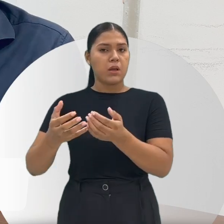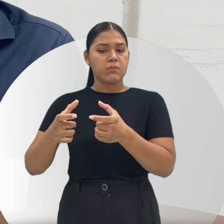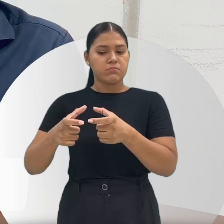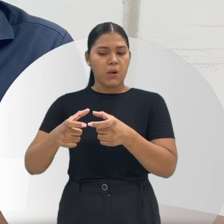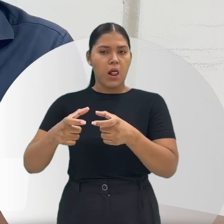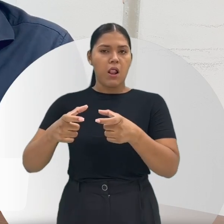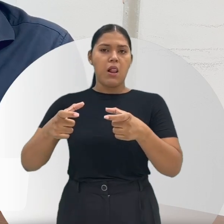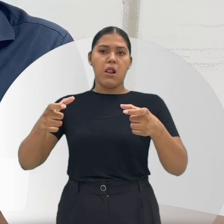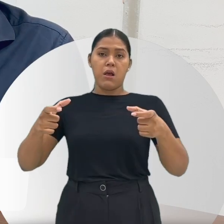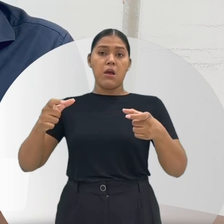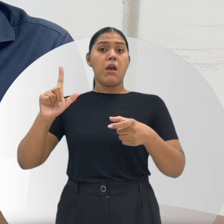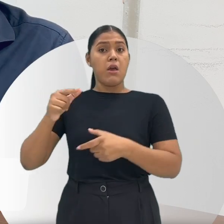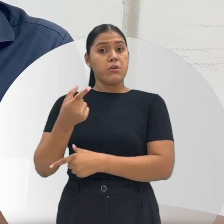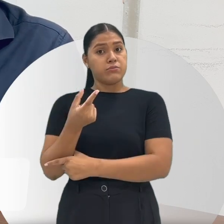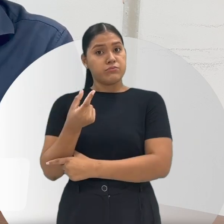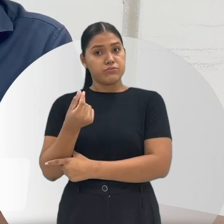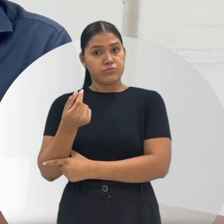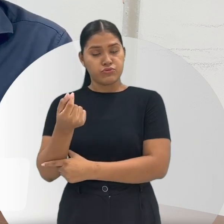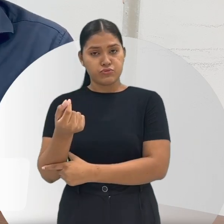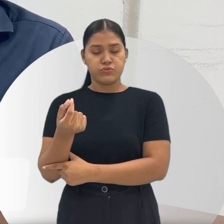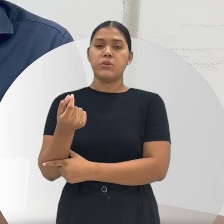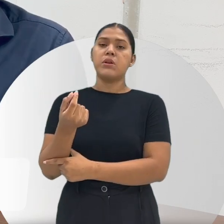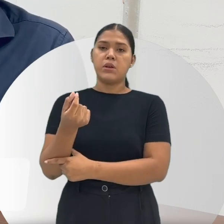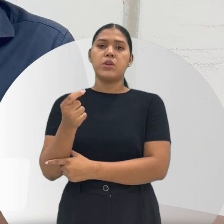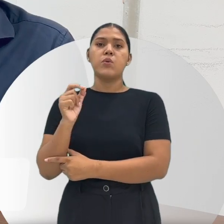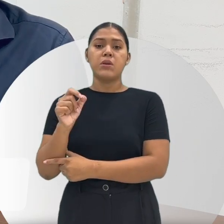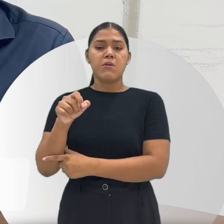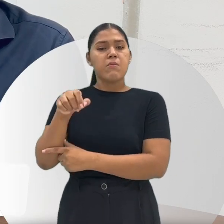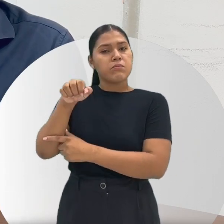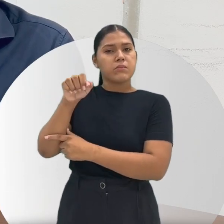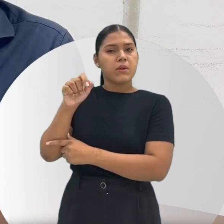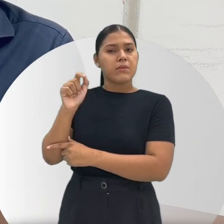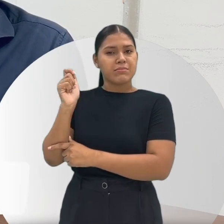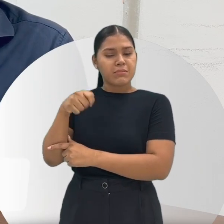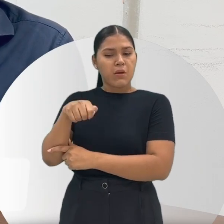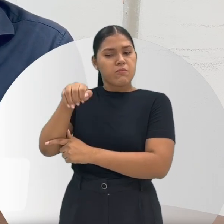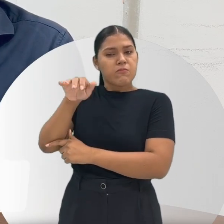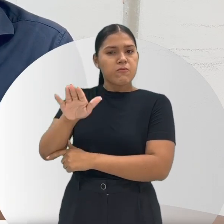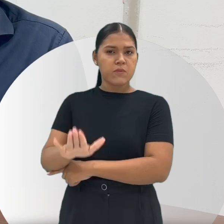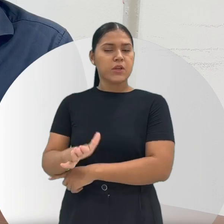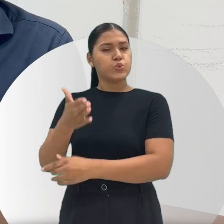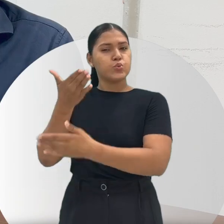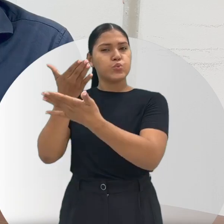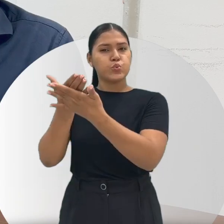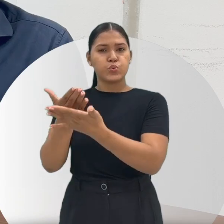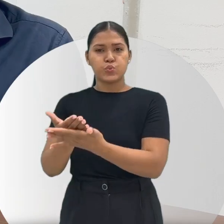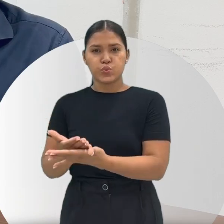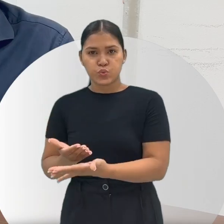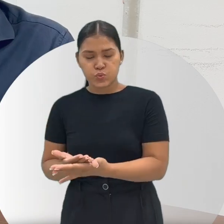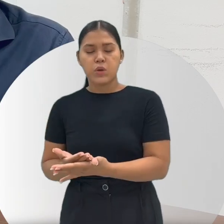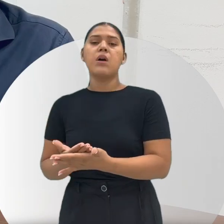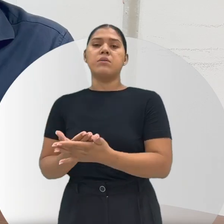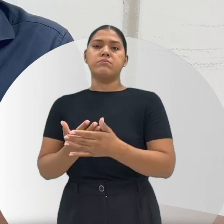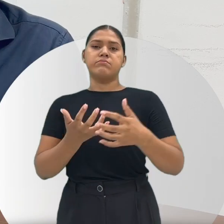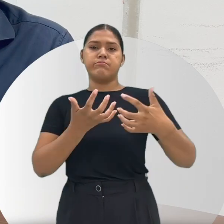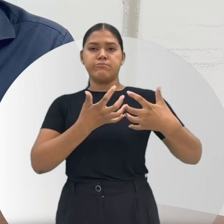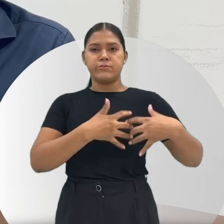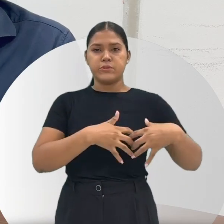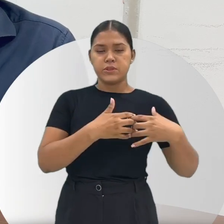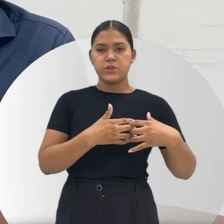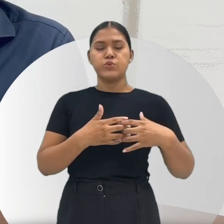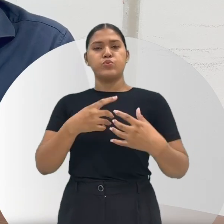É um recurso que provê ao aluno meios de permanecer na nossa instituição, meios de conseguir obter êxito nos seus